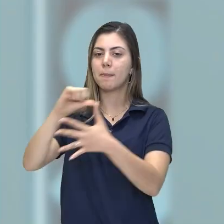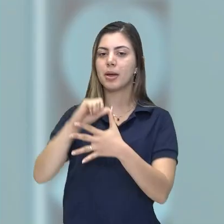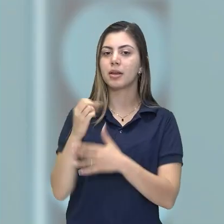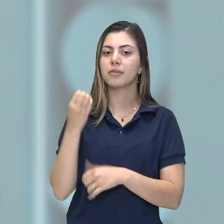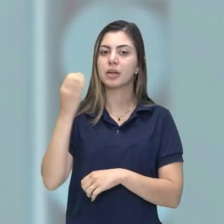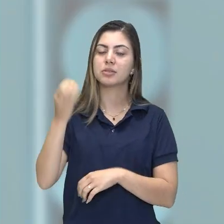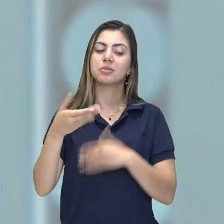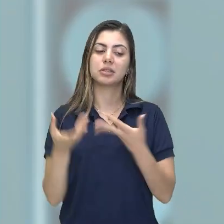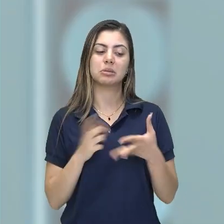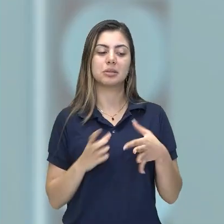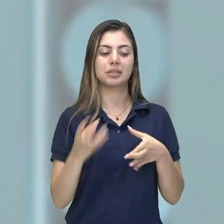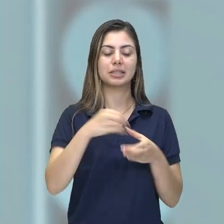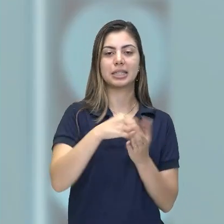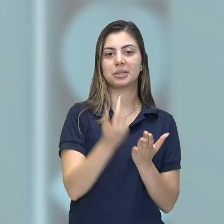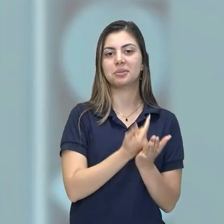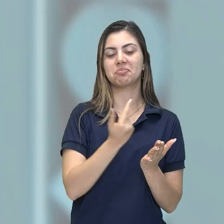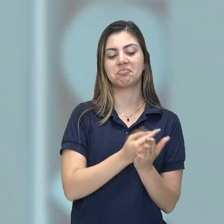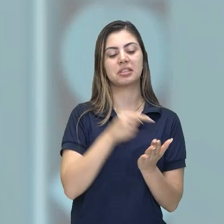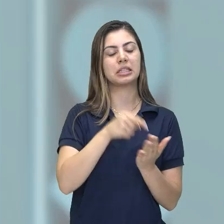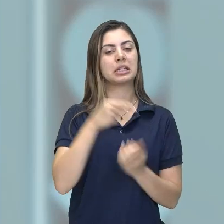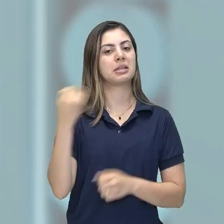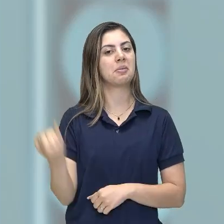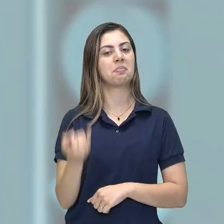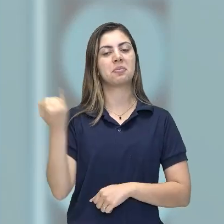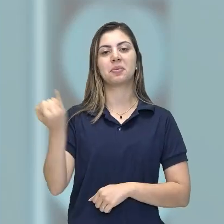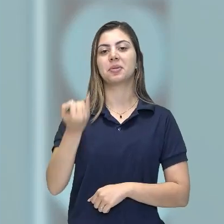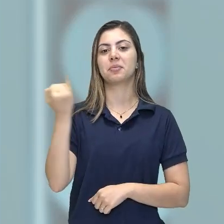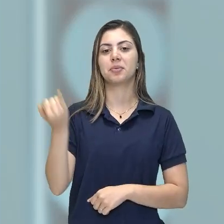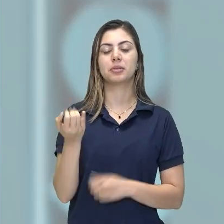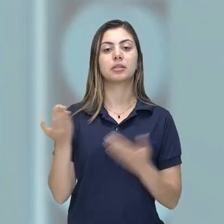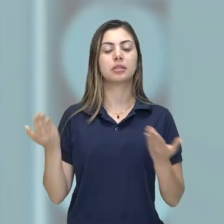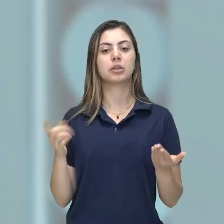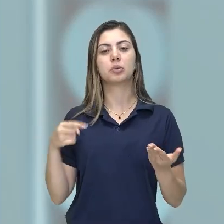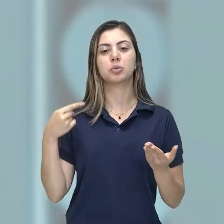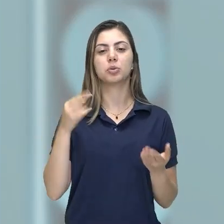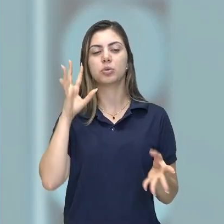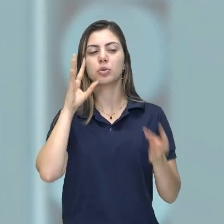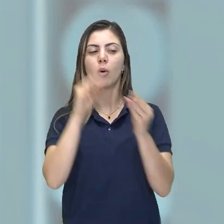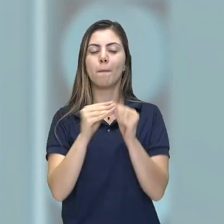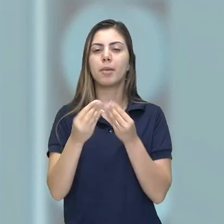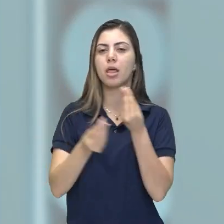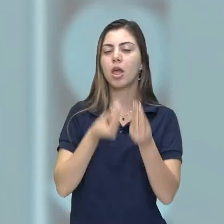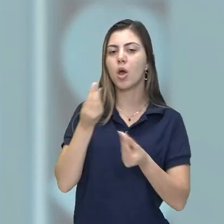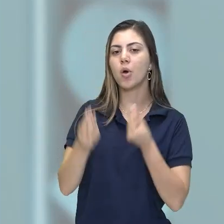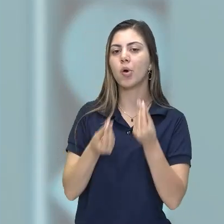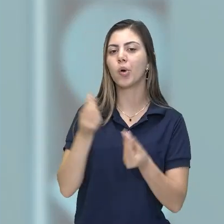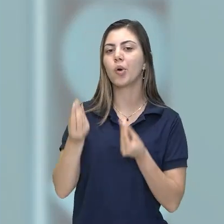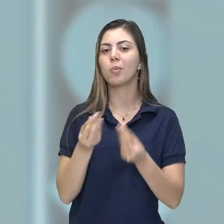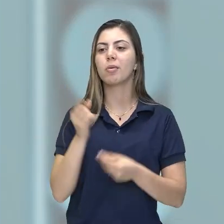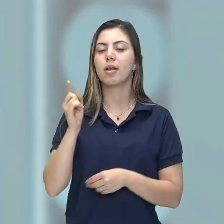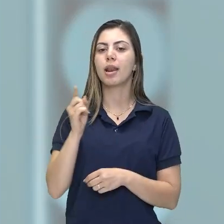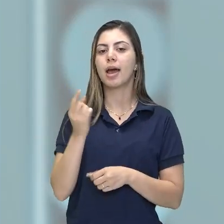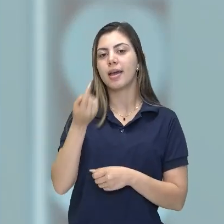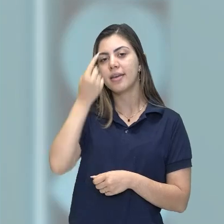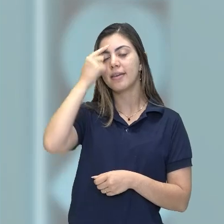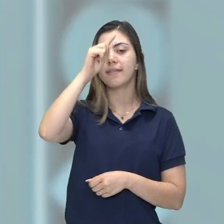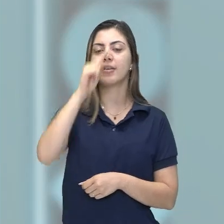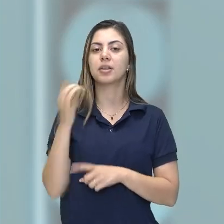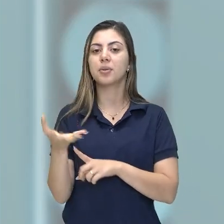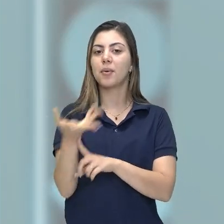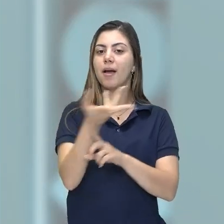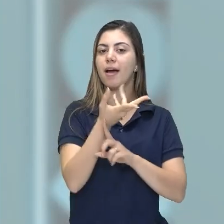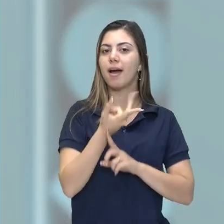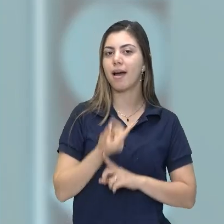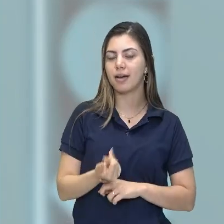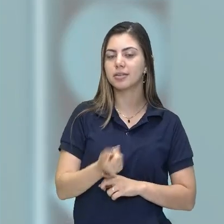Macunaíma, essa obra que é extremamente importante e faz com que a gente compreenda um pouco sobre a própria criação artística, sobre como